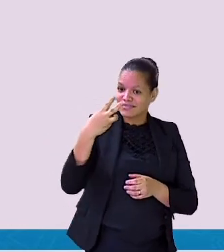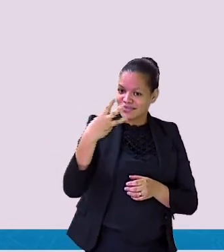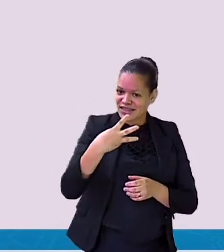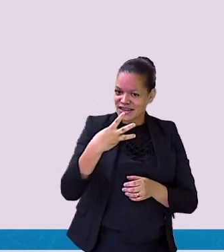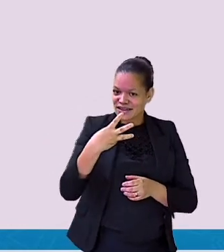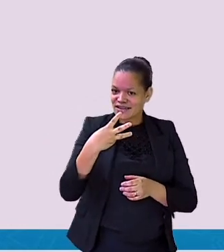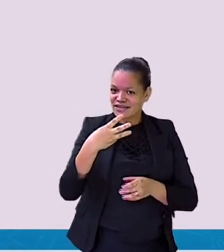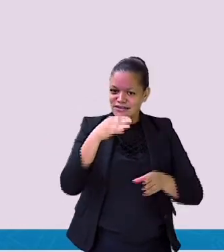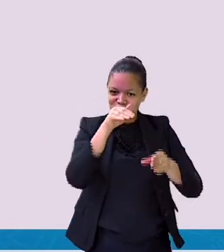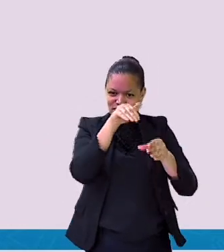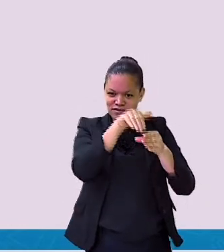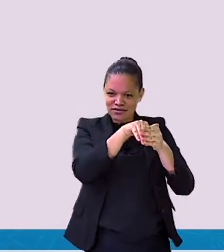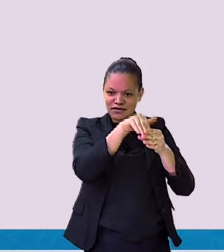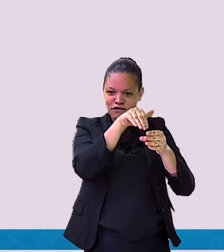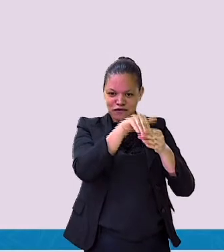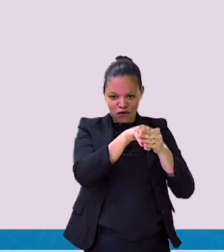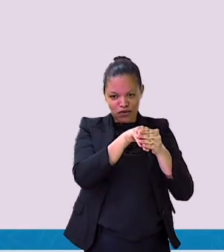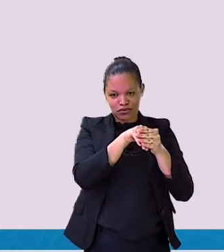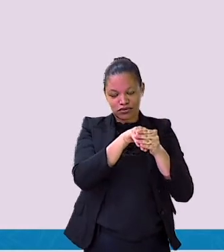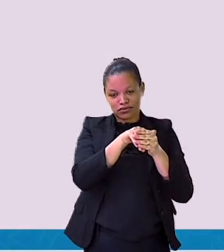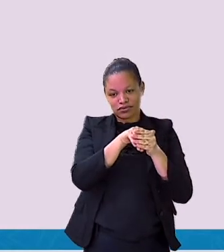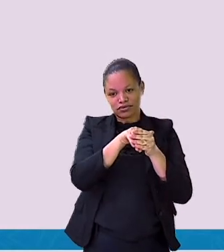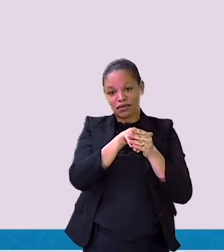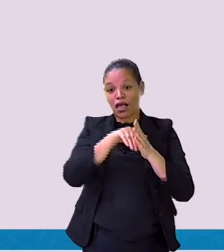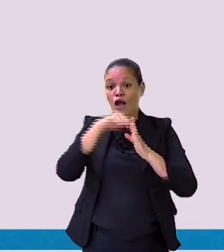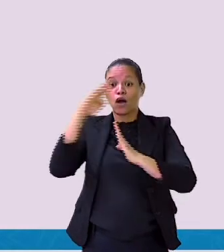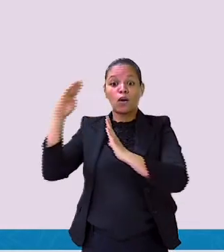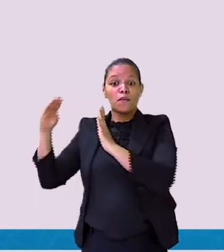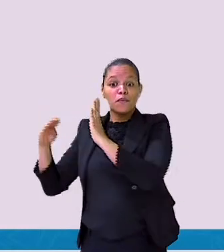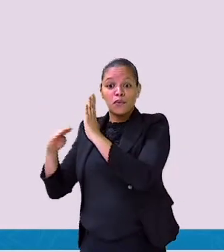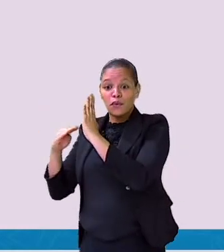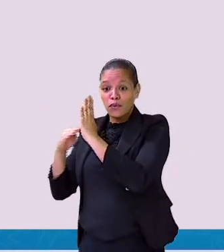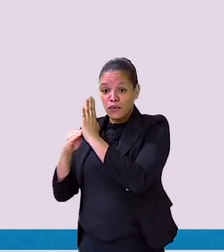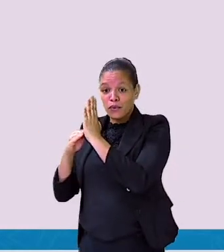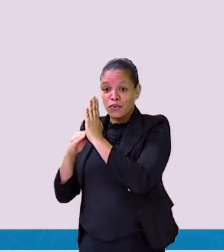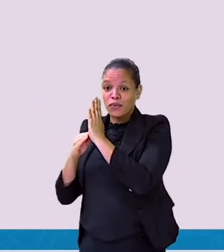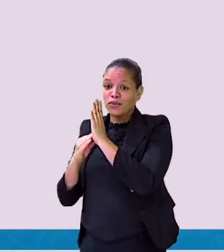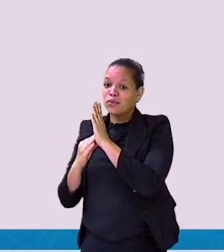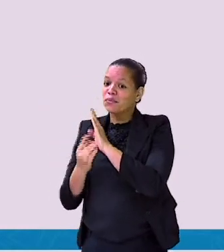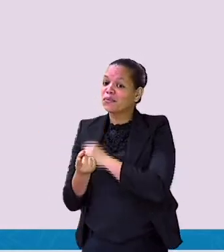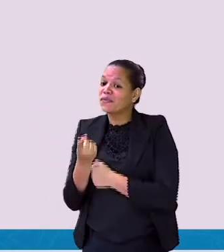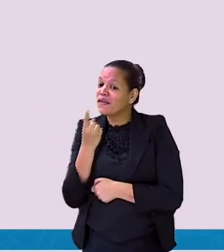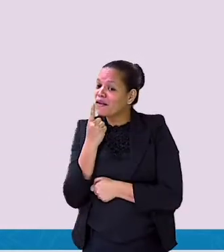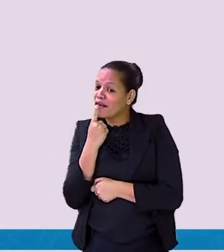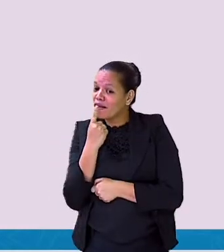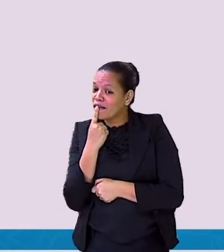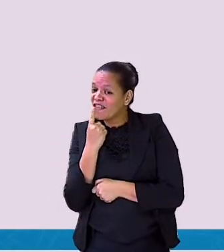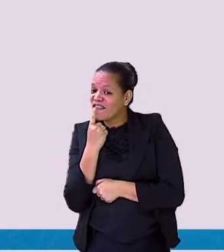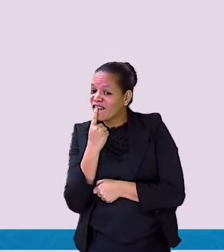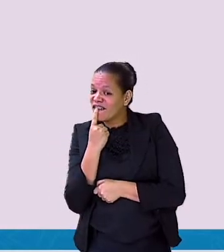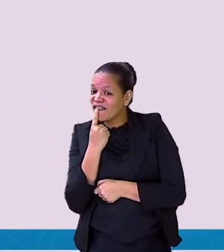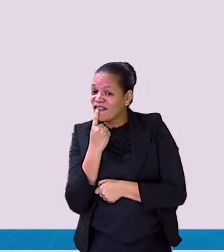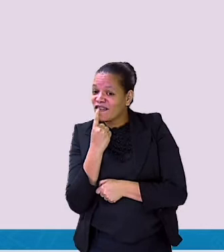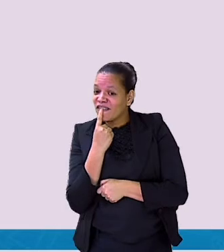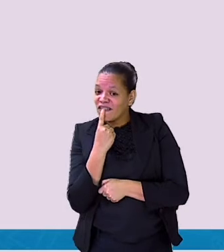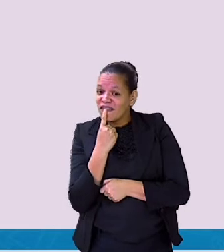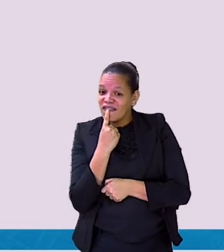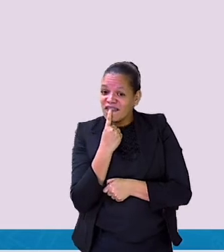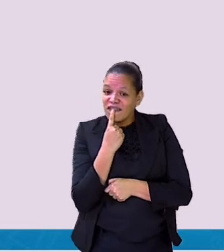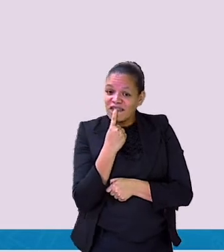votos. E por último, o Chico Bento. Chico Bento foi até onde? Vamos ver, Seguir a